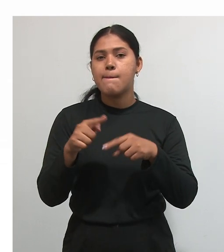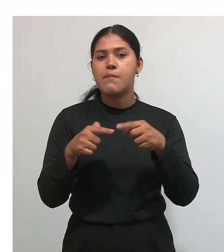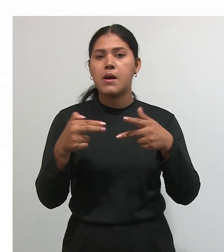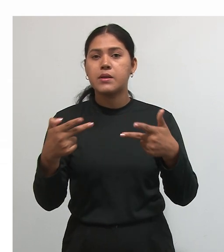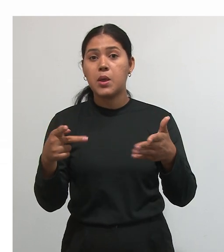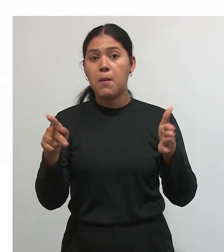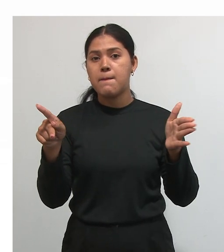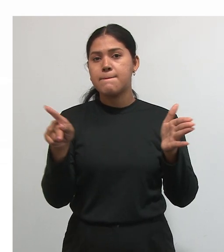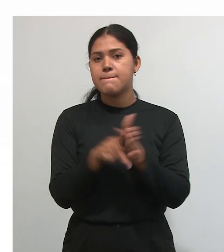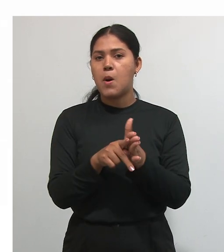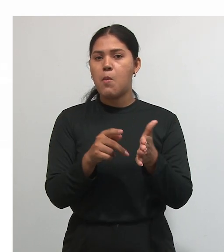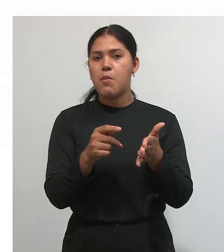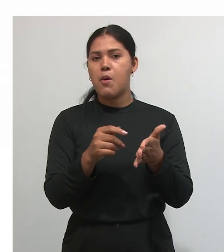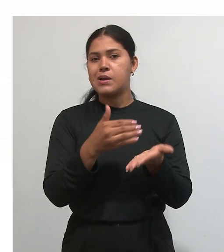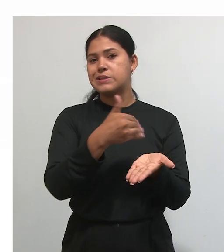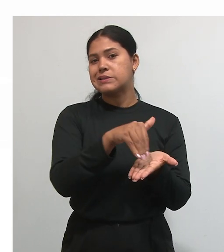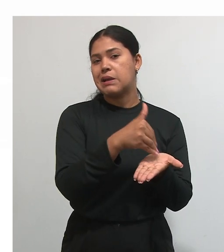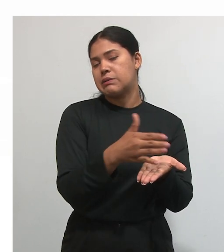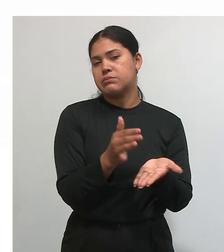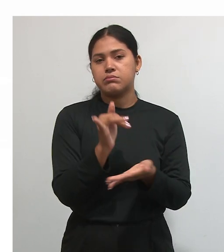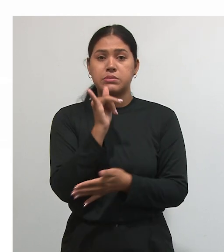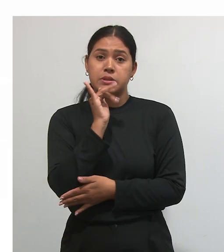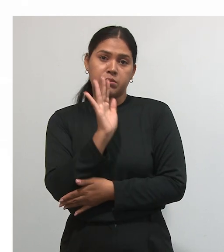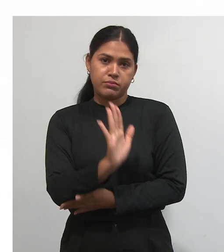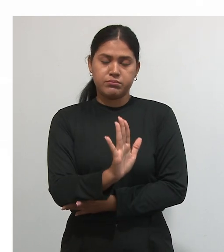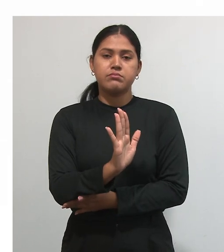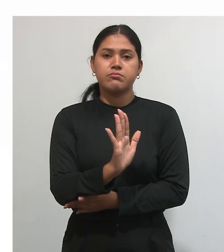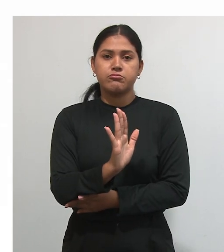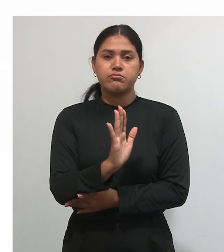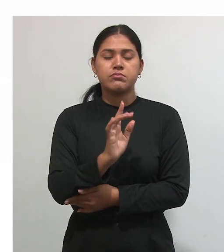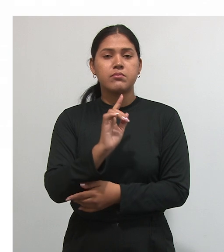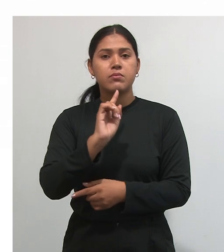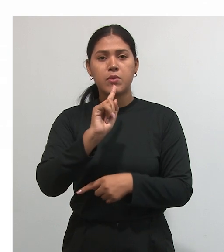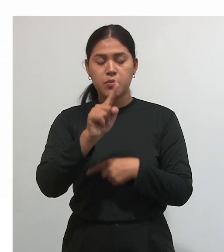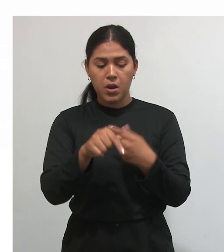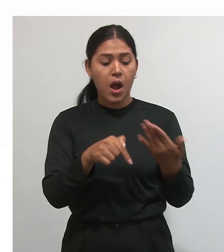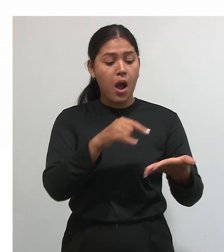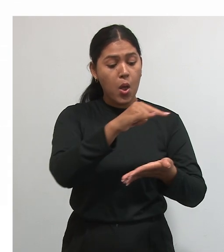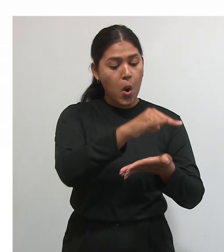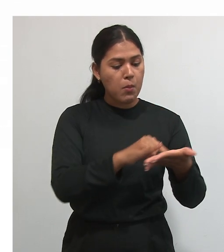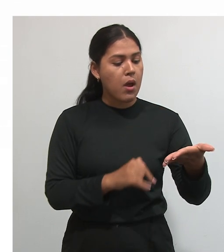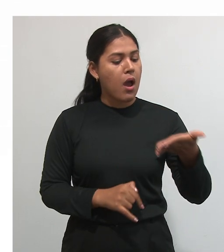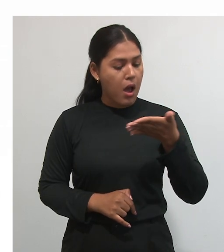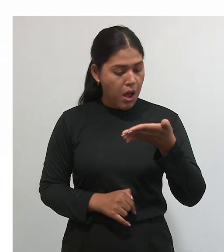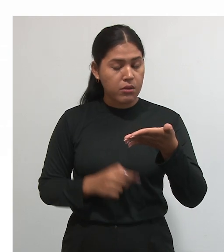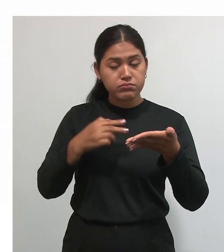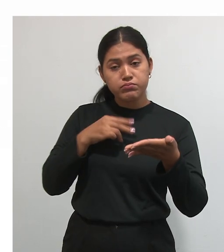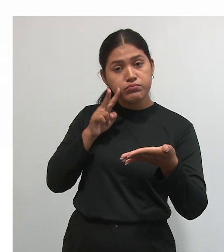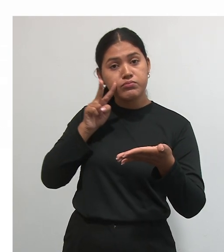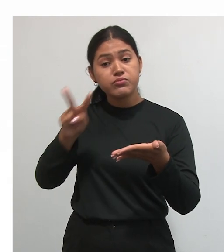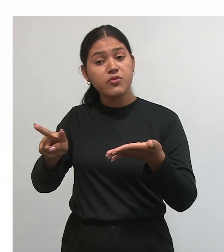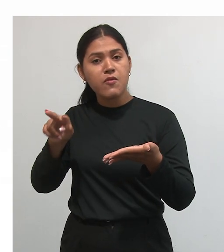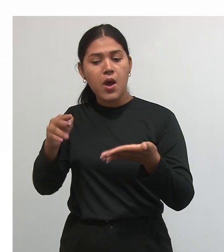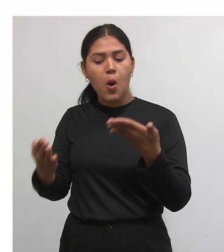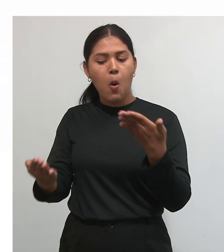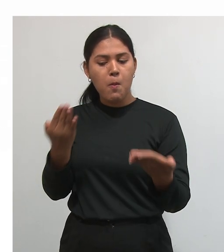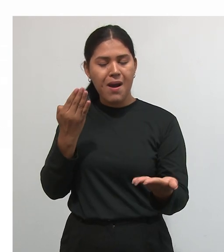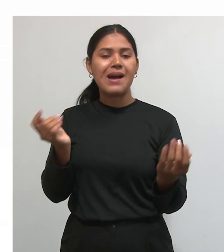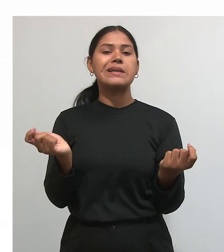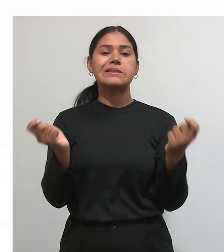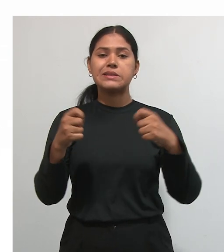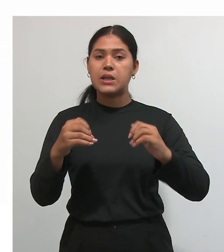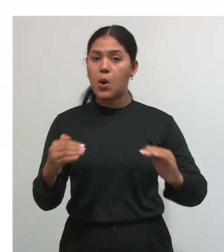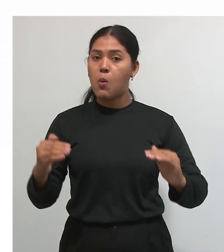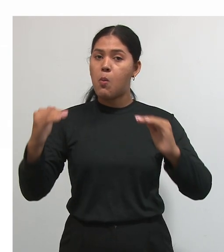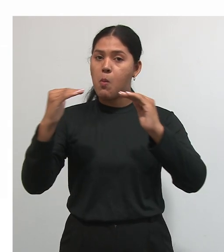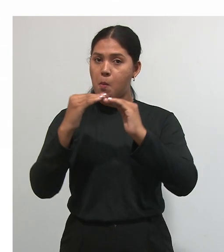em materiais de expediente, por exemplo, ok. Depois ele vai verificar e vai fazer esse comparativo, né? Se